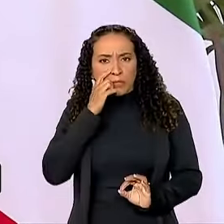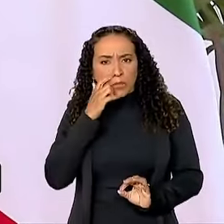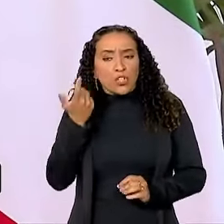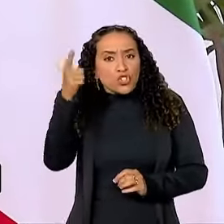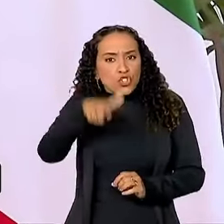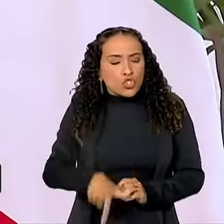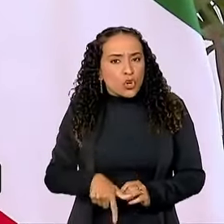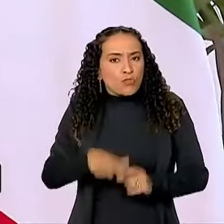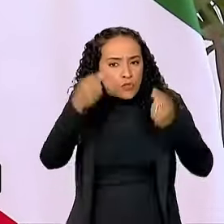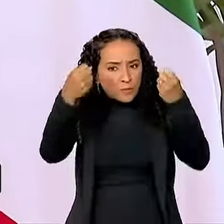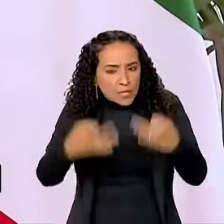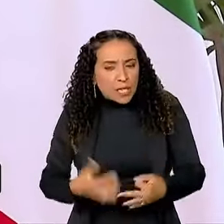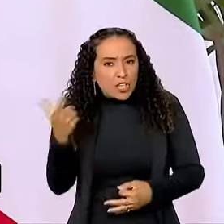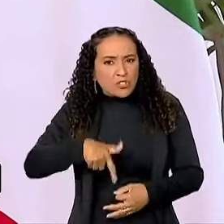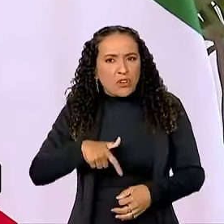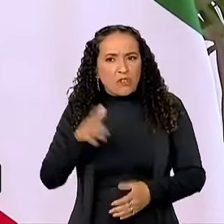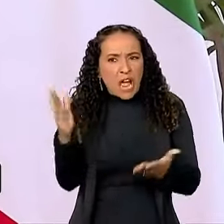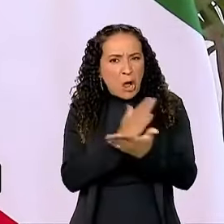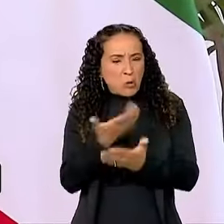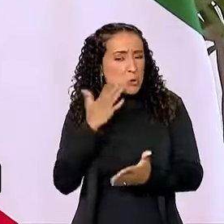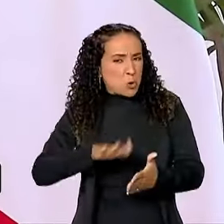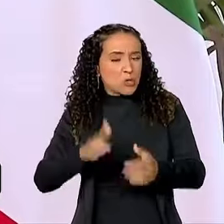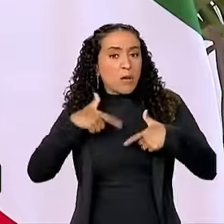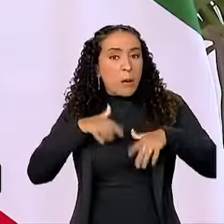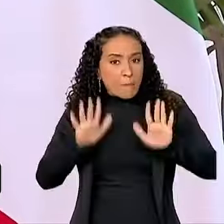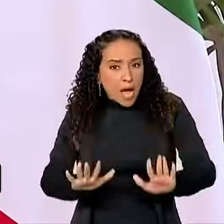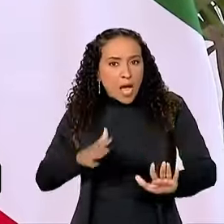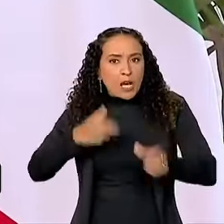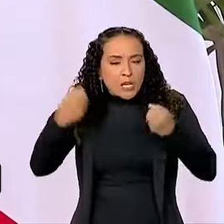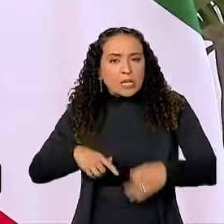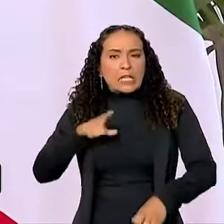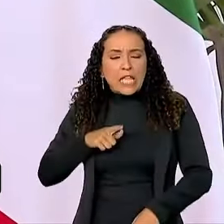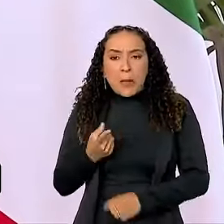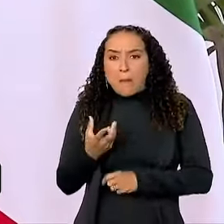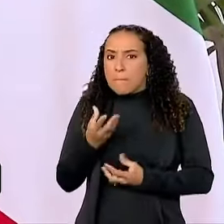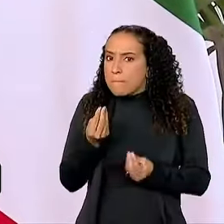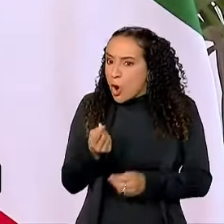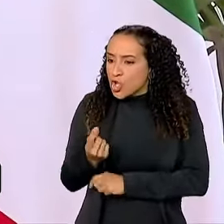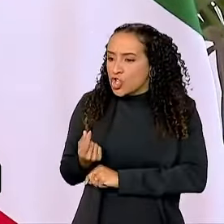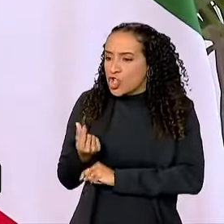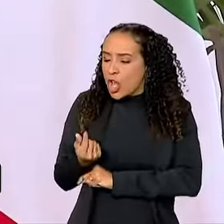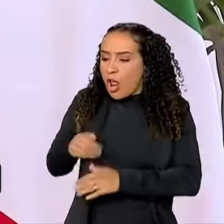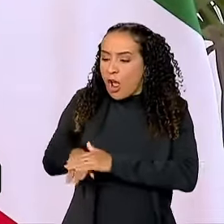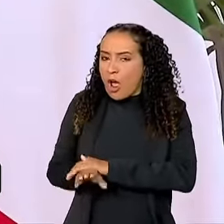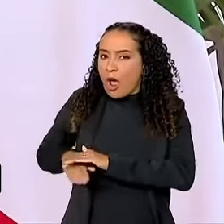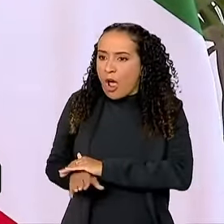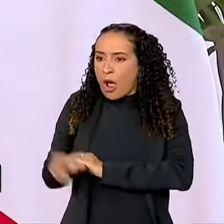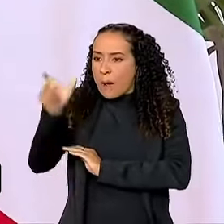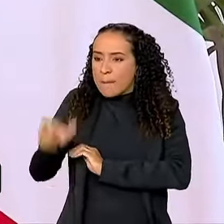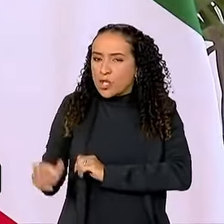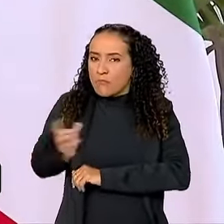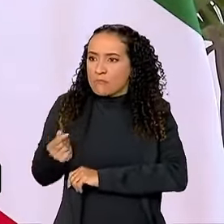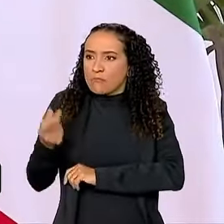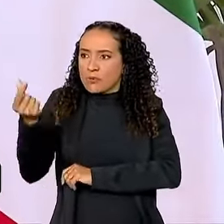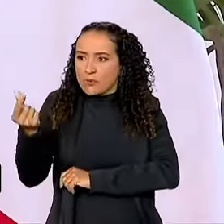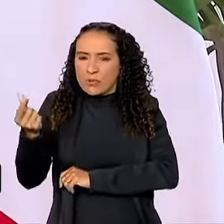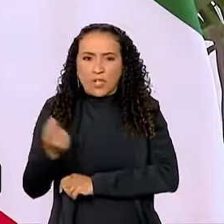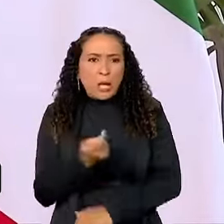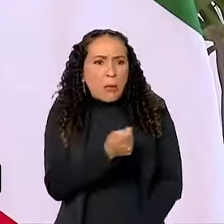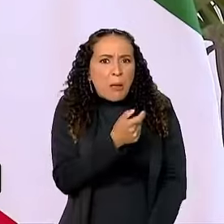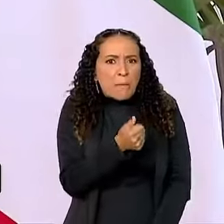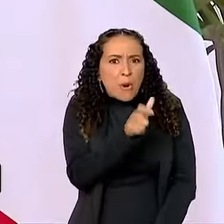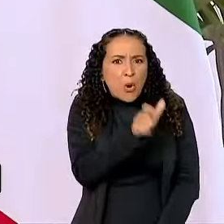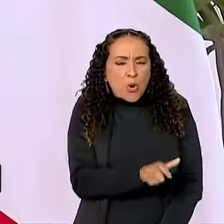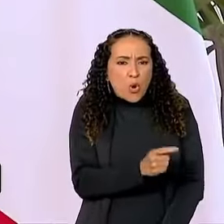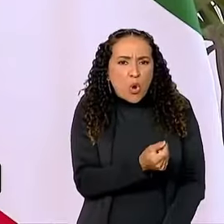uma máxima que muitos não gostam que eu falo. Tem muito dinheiro na mão de poucos e pouco dinheiro na mão de muitos. Quando a